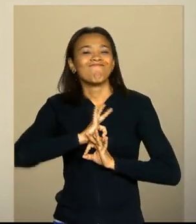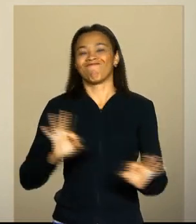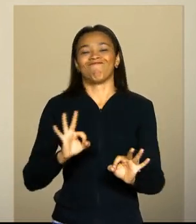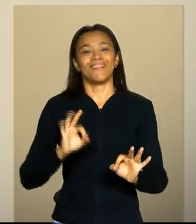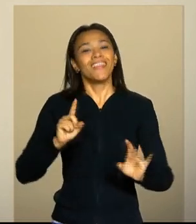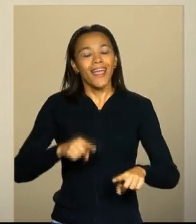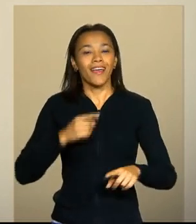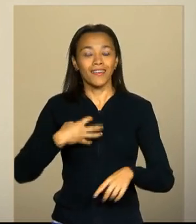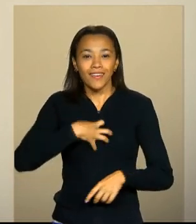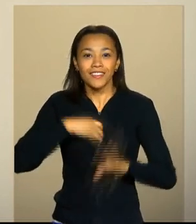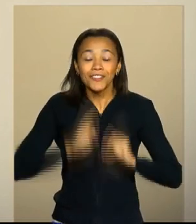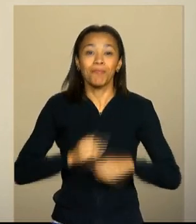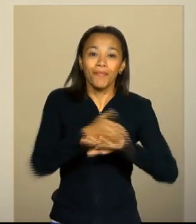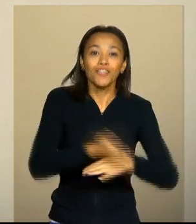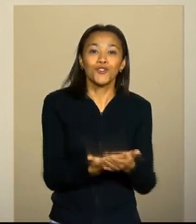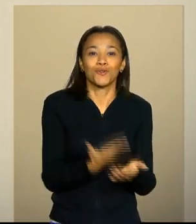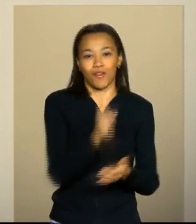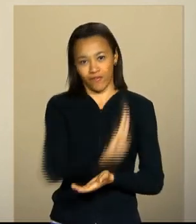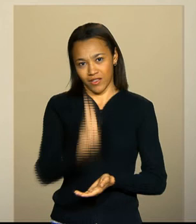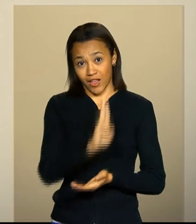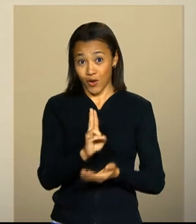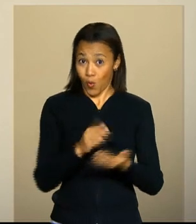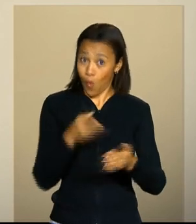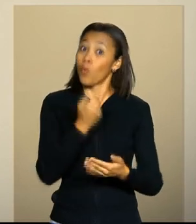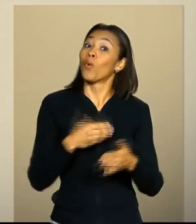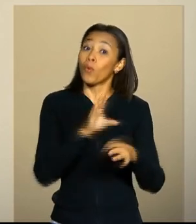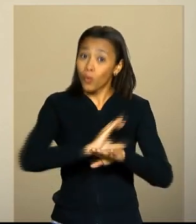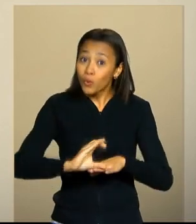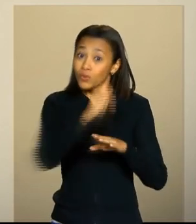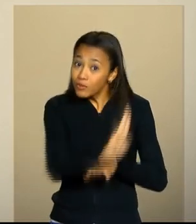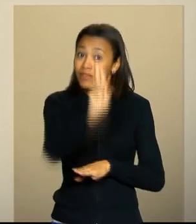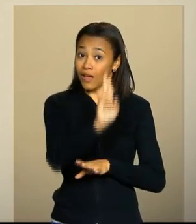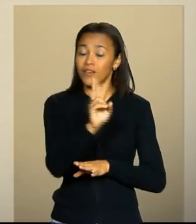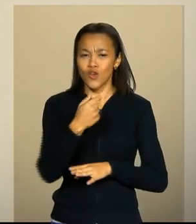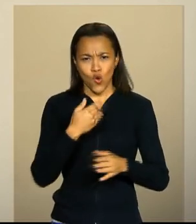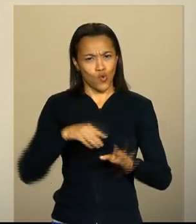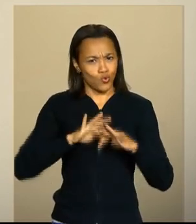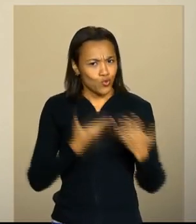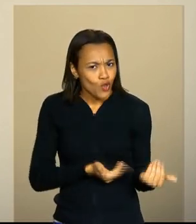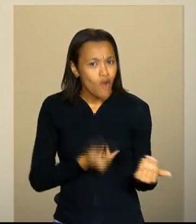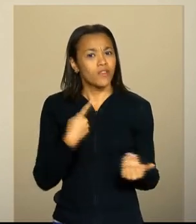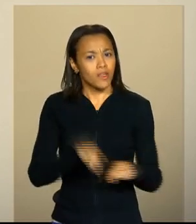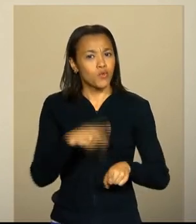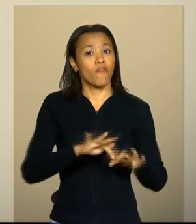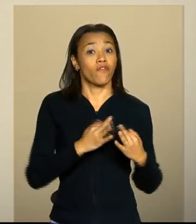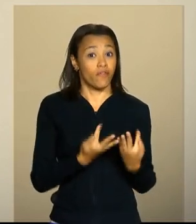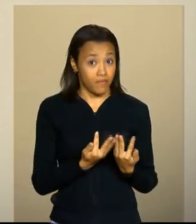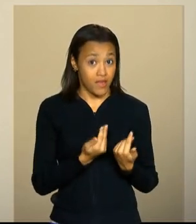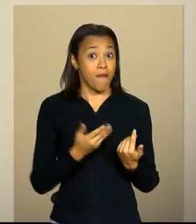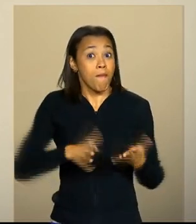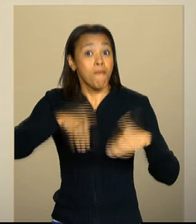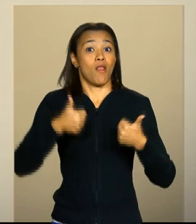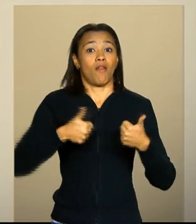que fazer uma faculdade com curso superior o jovem e sua família têm oportunidade de